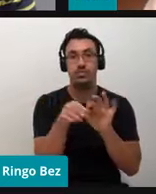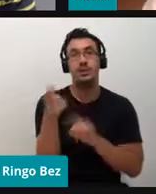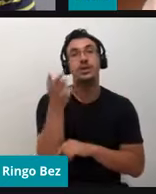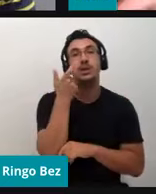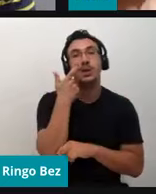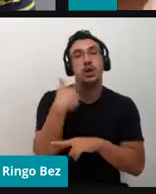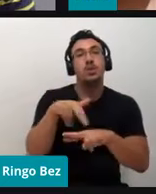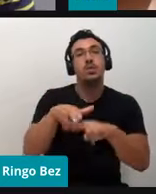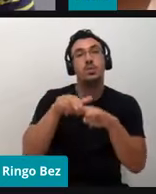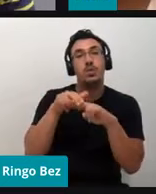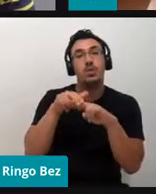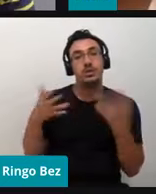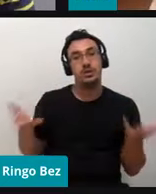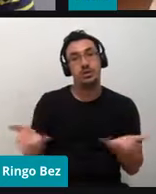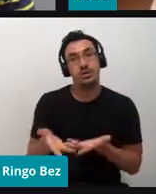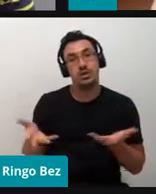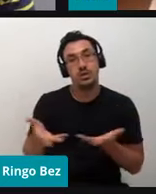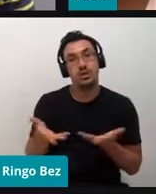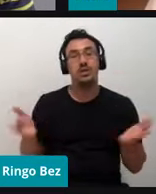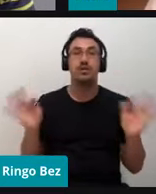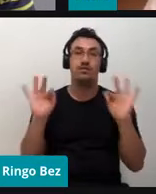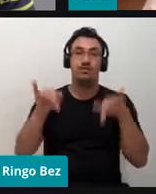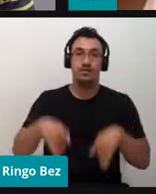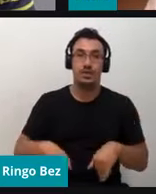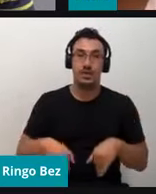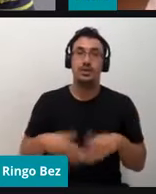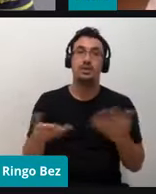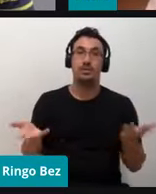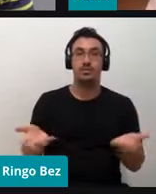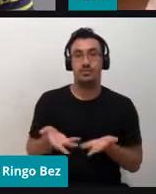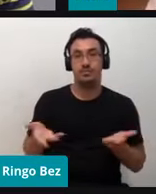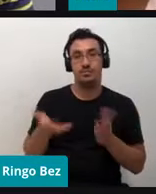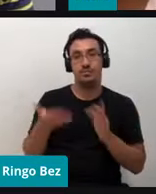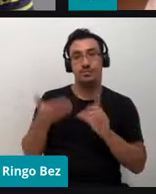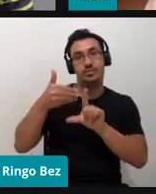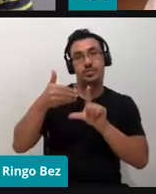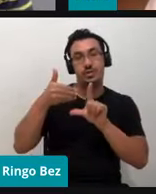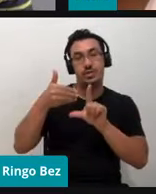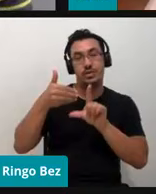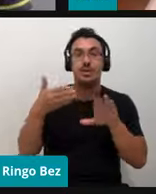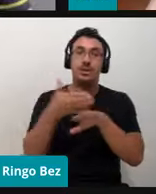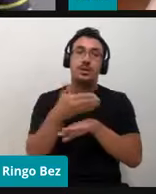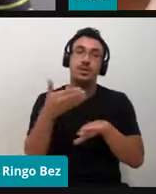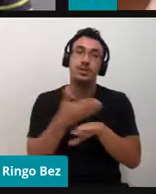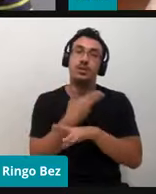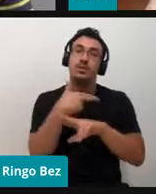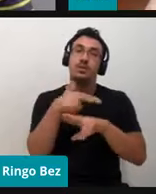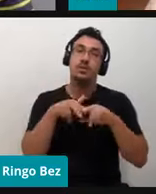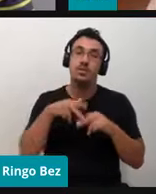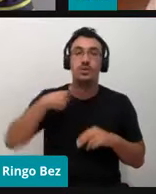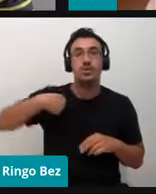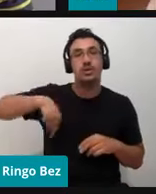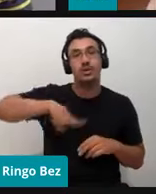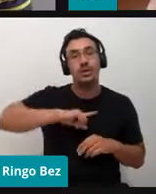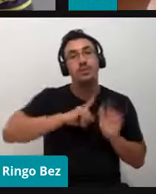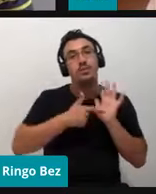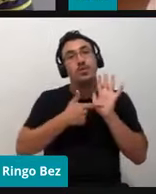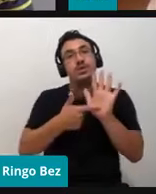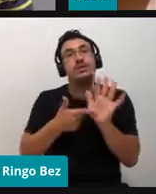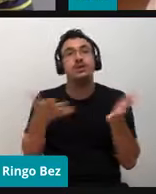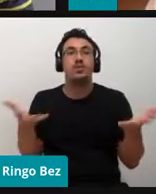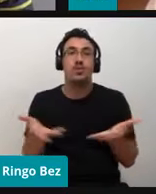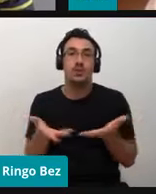acho que, aí já para terminar aqui a nossa participação, o que a gente queria demonstrar é que